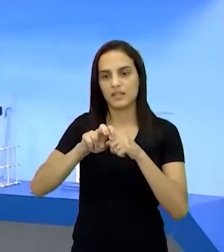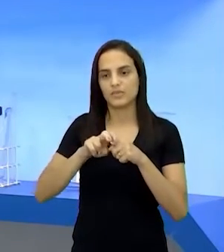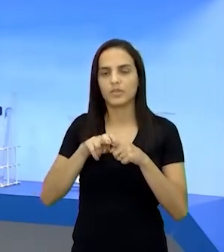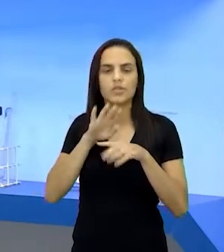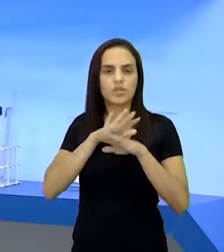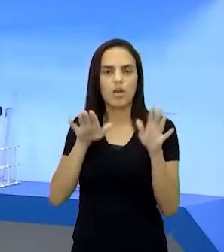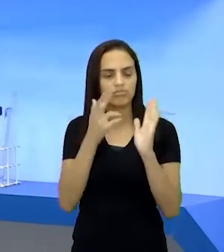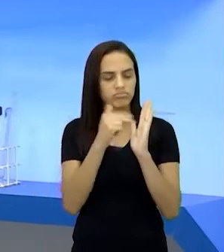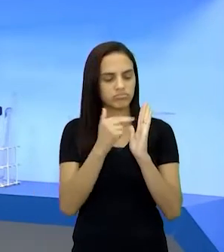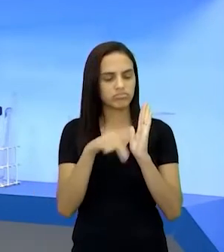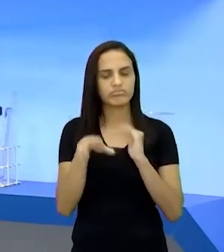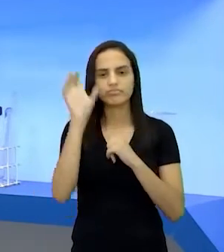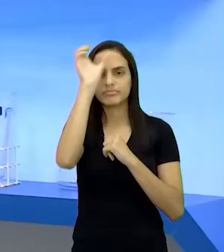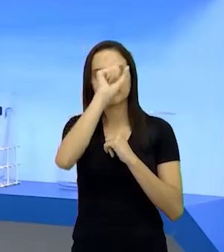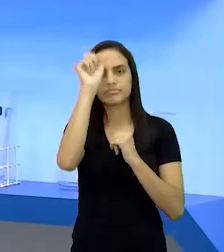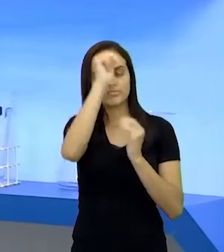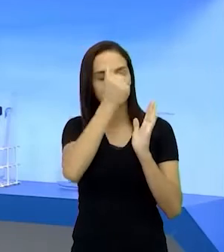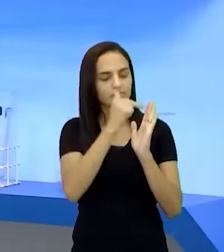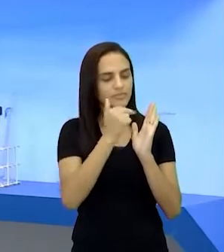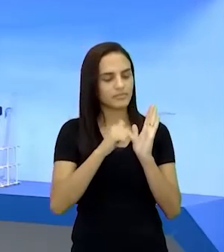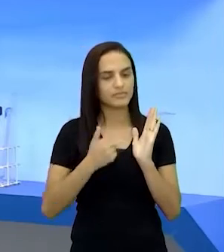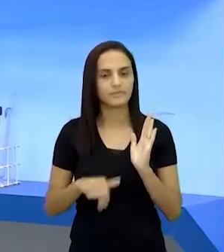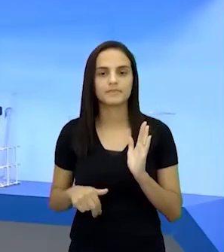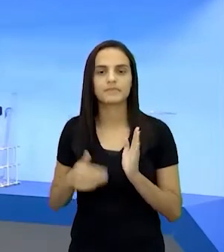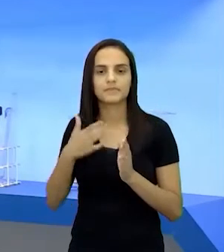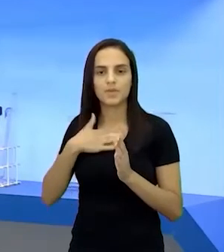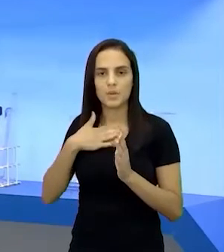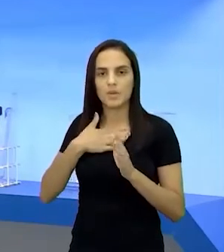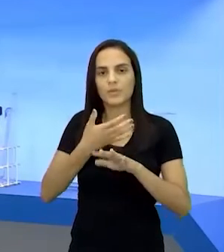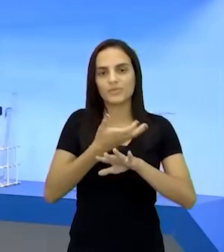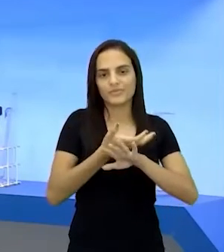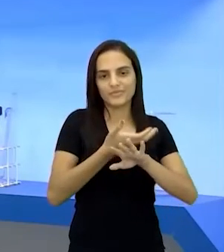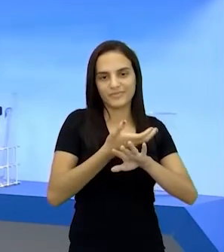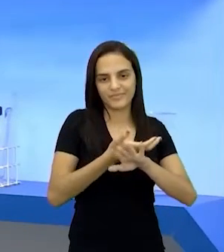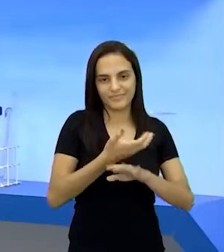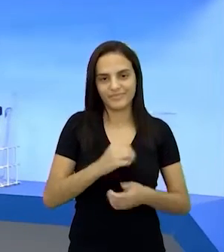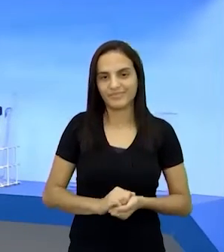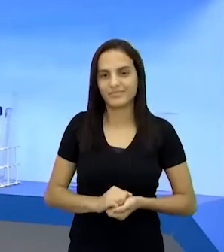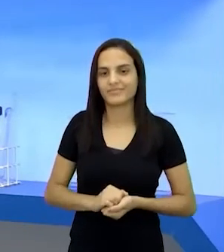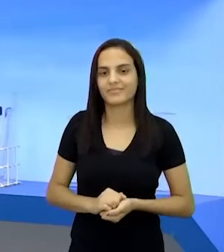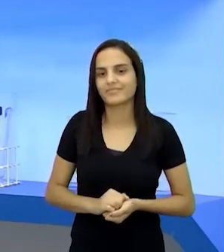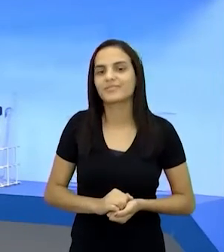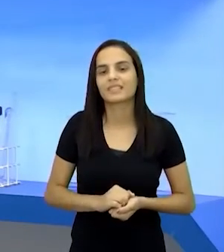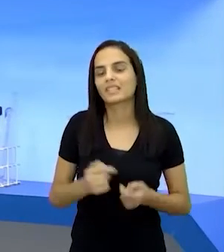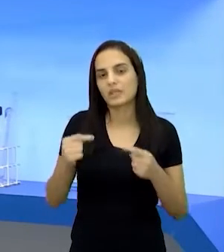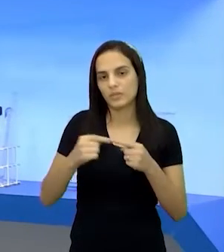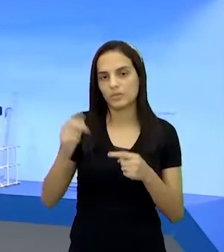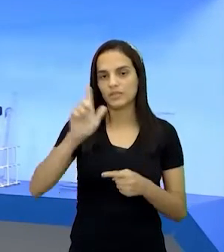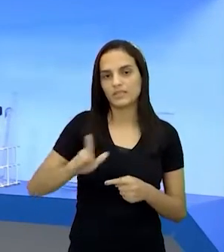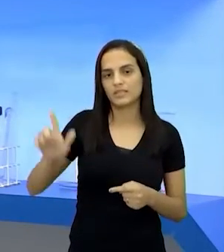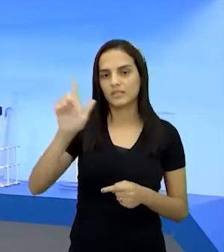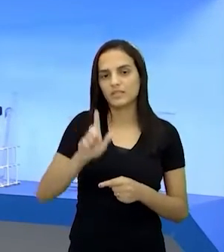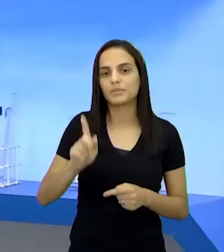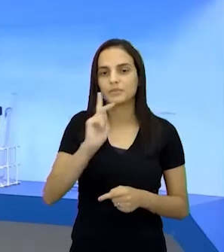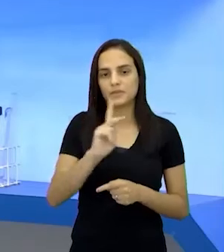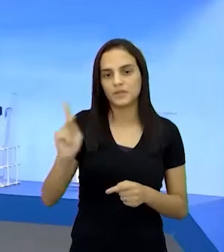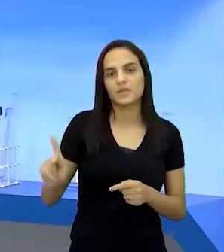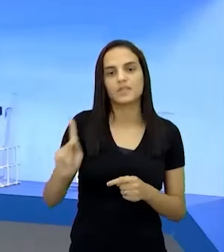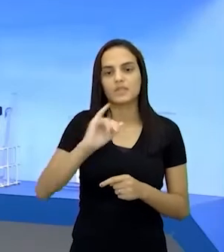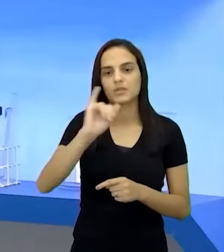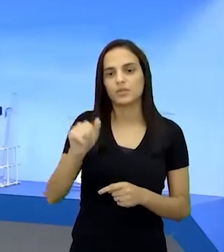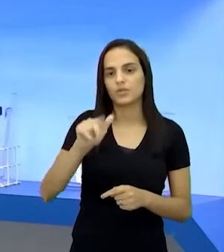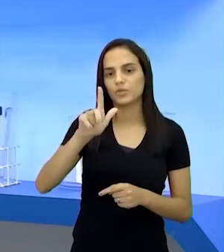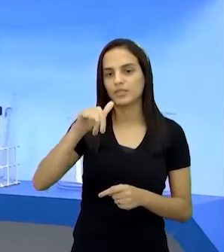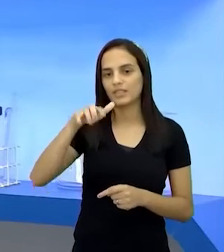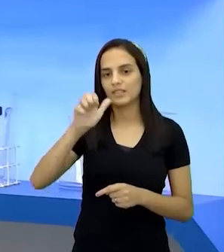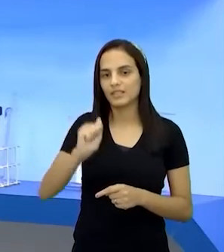só anotando e aprendendo. E claro, no meu componente que envolve literatura, a professora Juliana também estará presente,